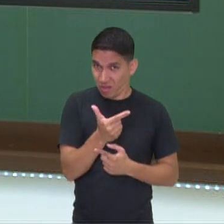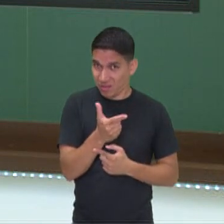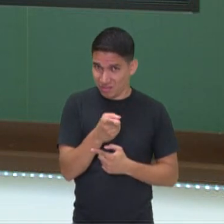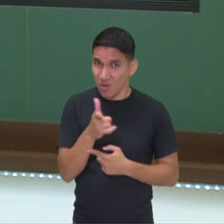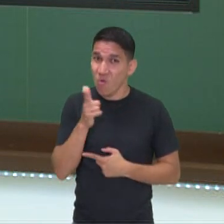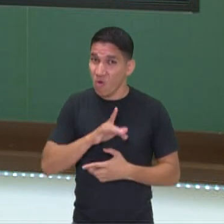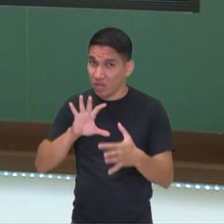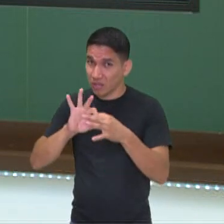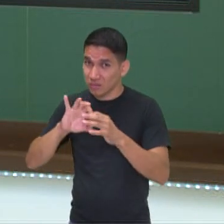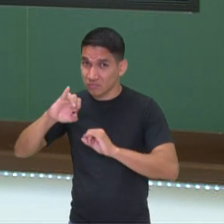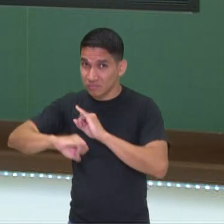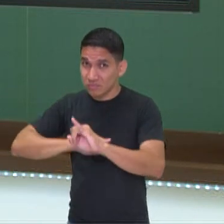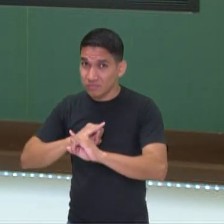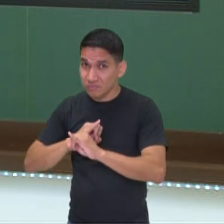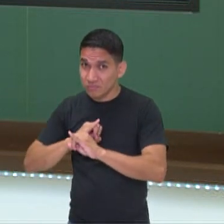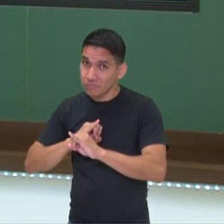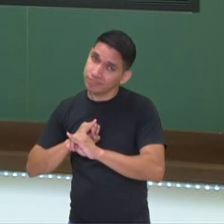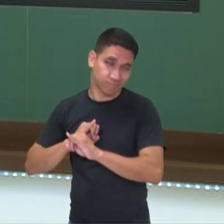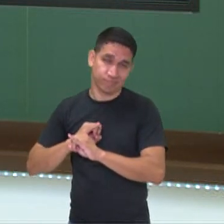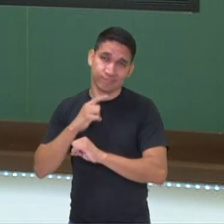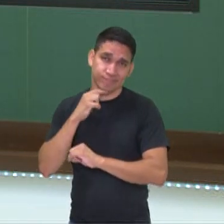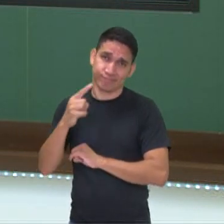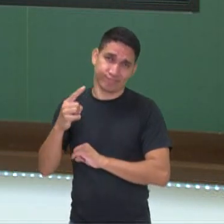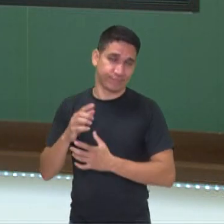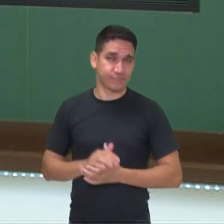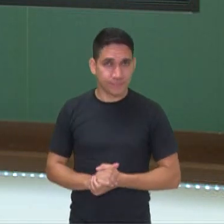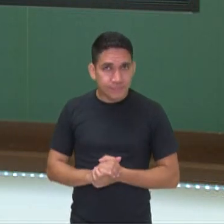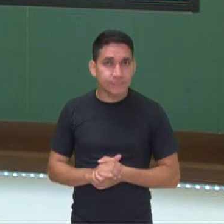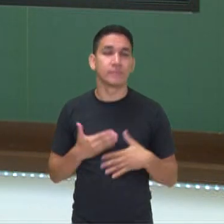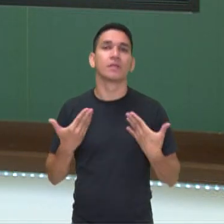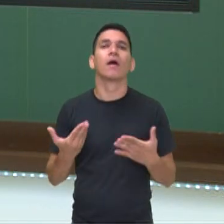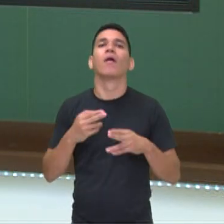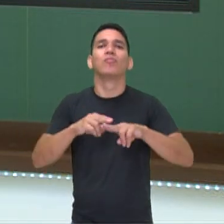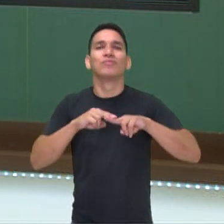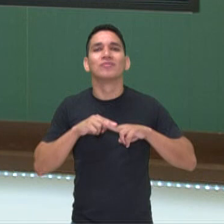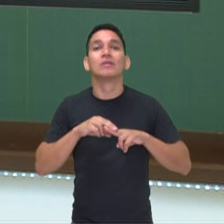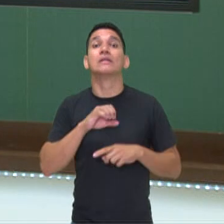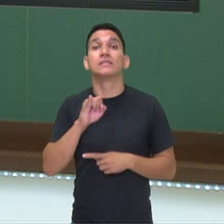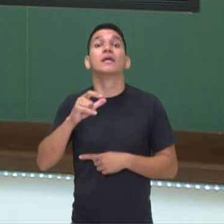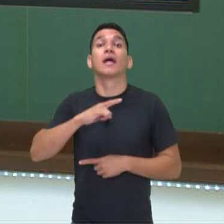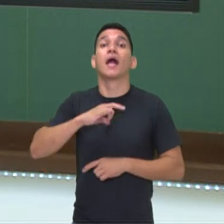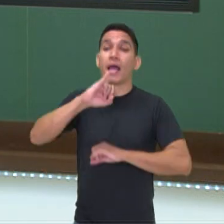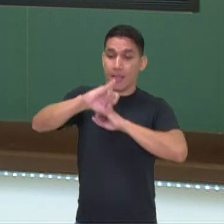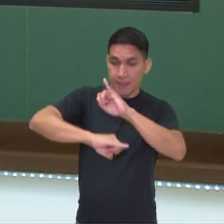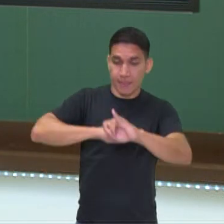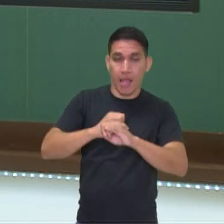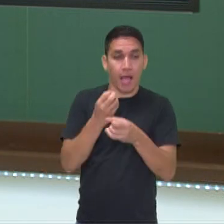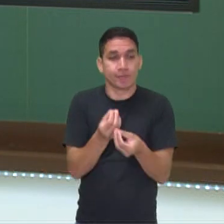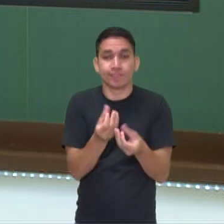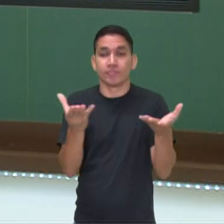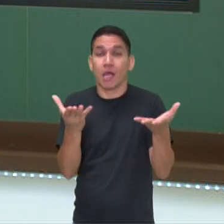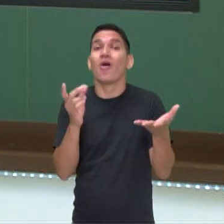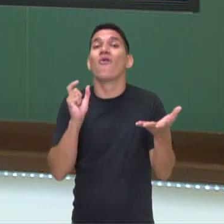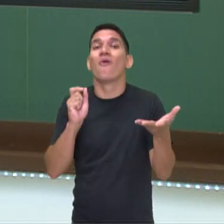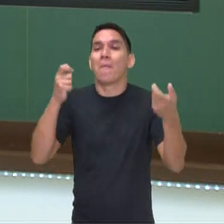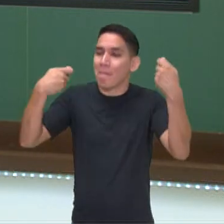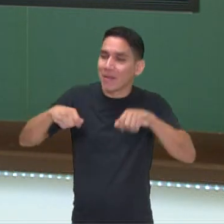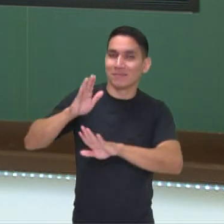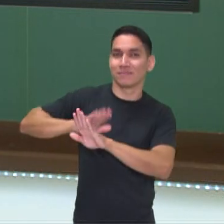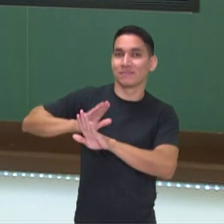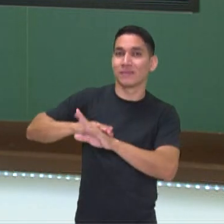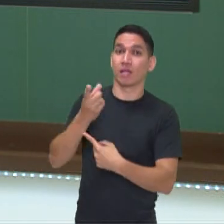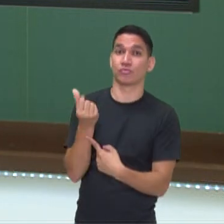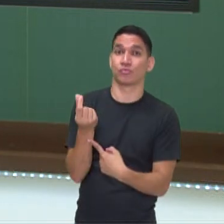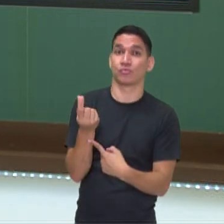se conectar à internet? Não consegue. Então, por mais que ela esteja disponível, a necessidade de capital também